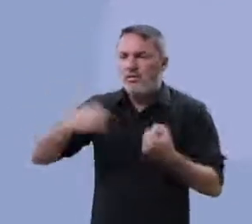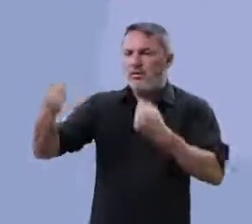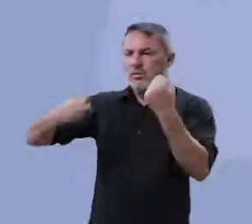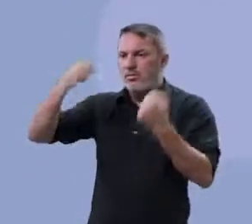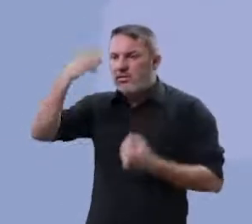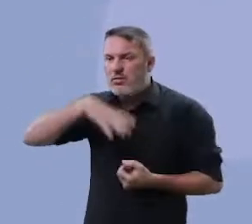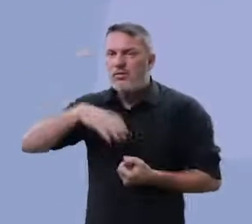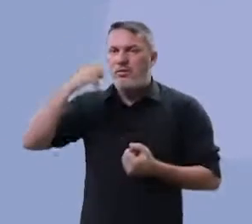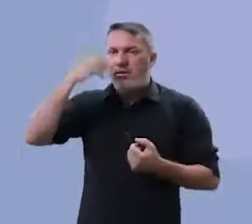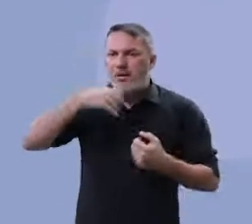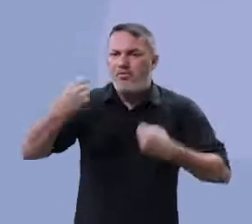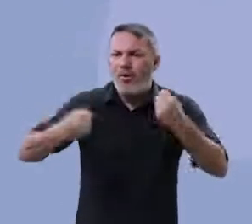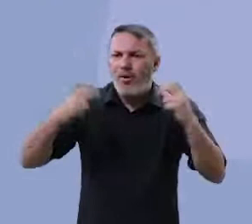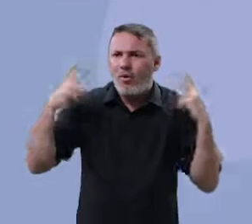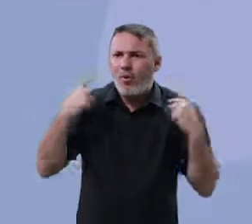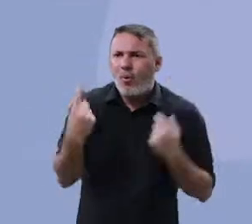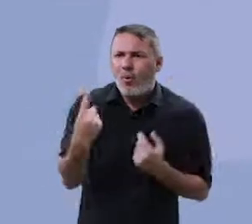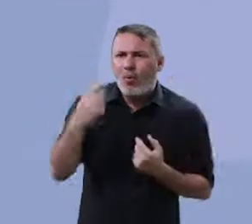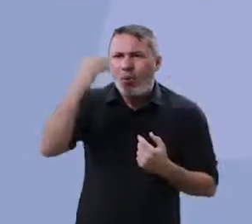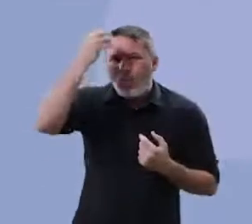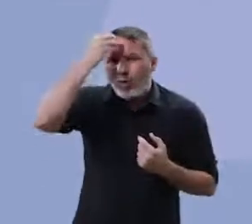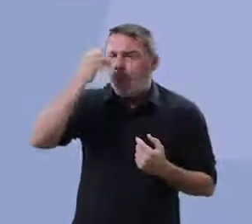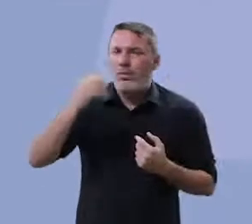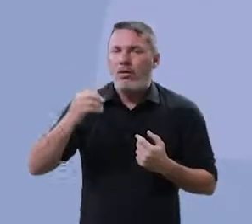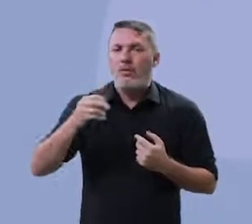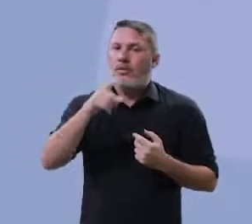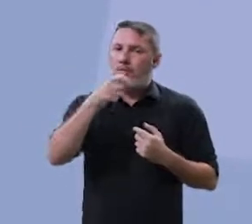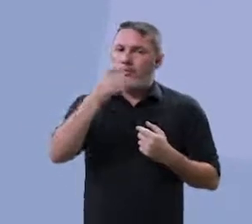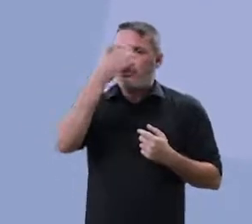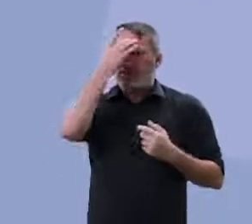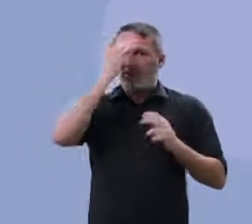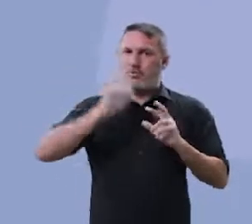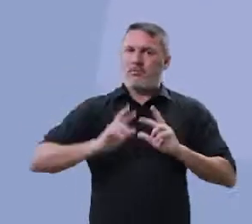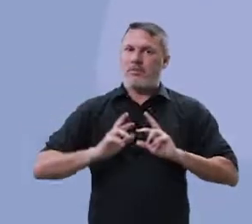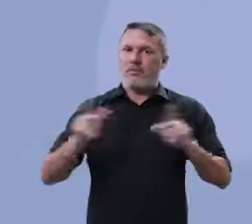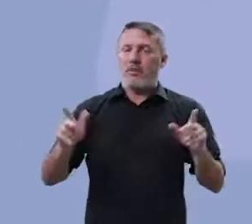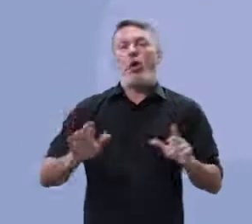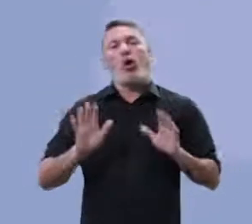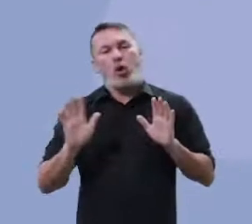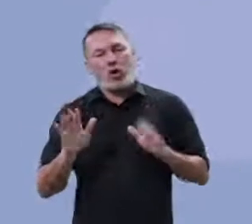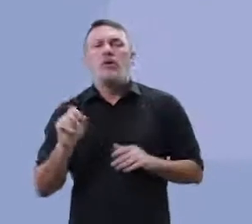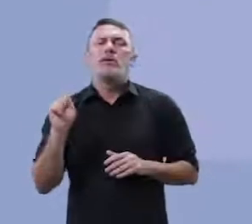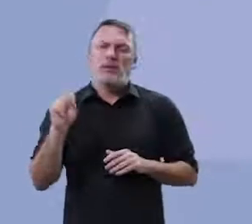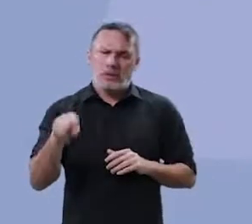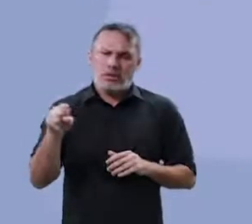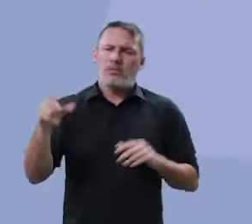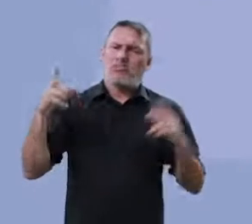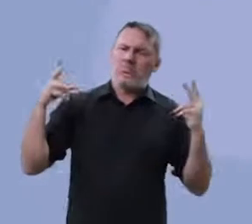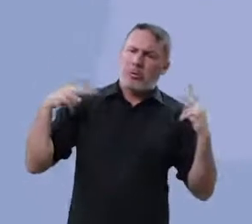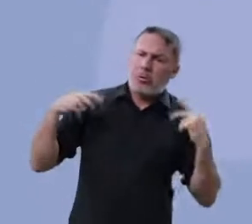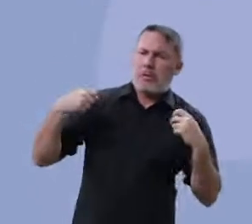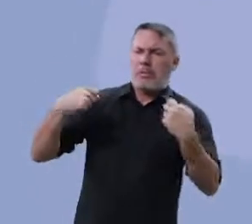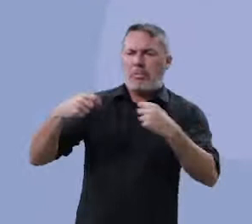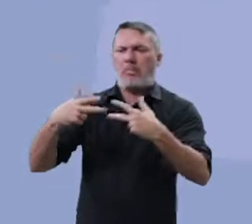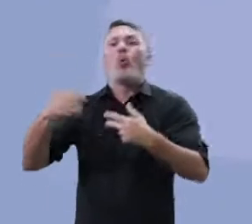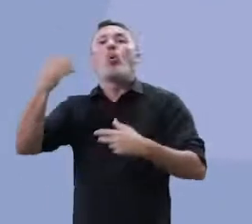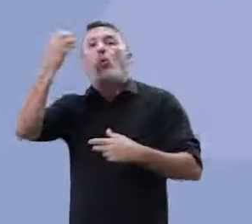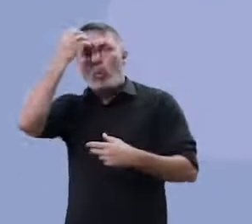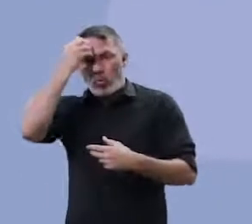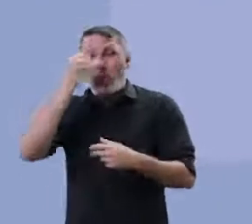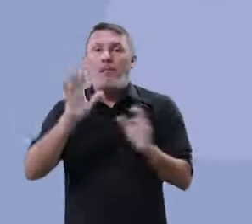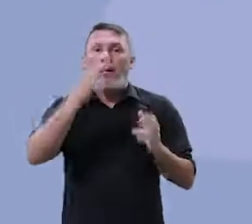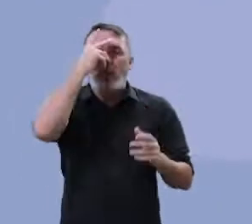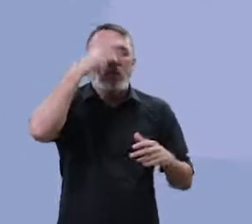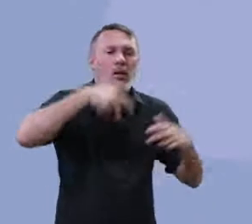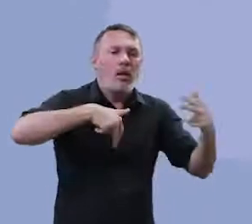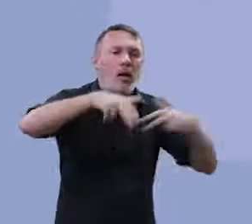que o motorista é imprudente. Mas você é diferente. Você vai mostrar, olha, tem parte, sim, parcela de culpa do motorista,